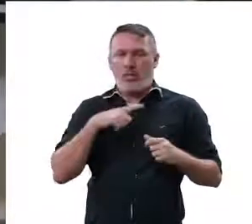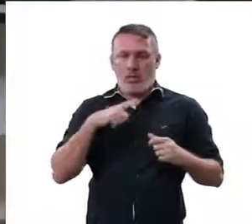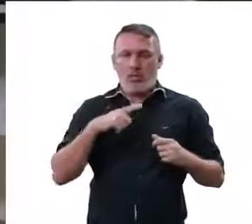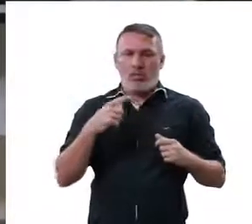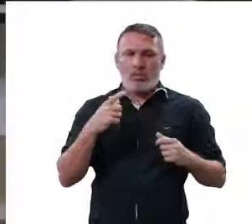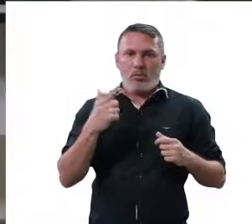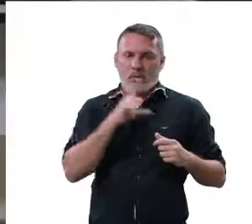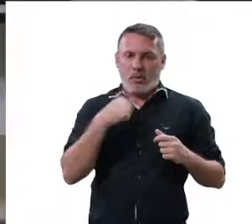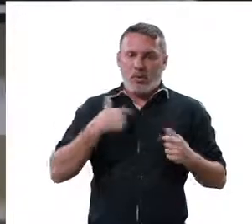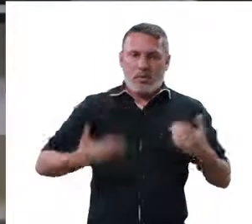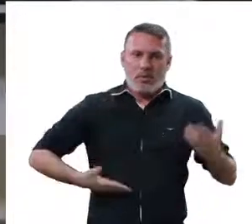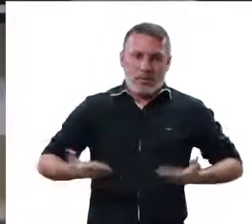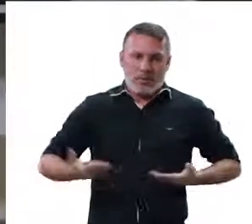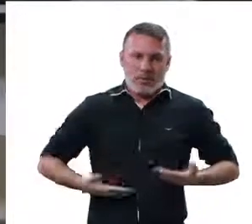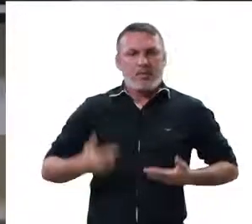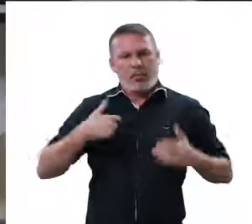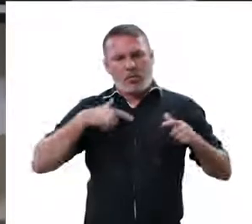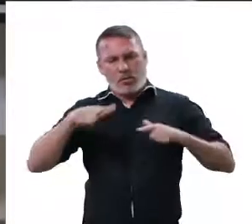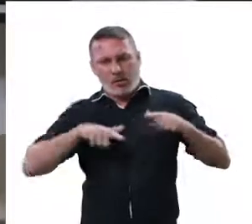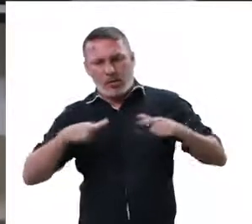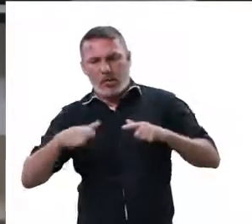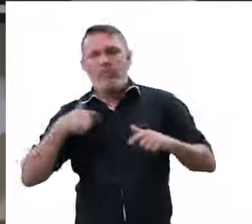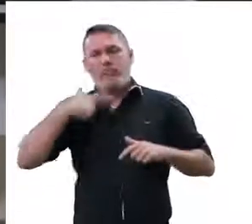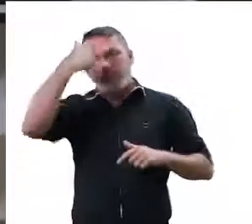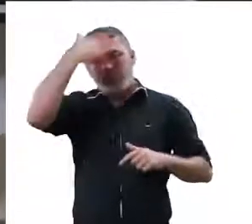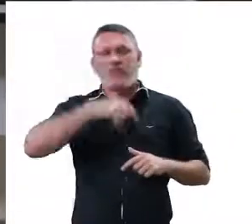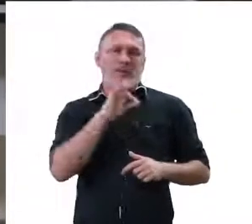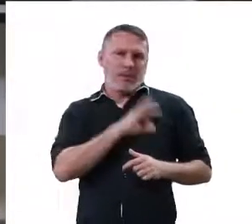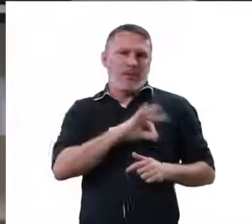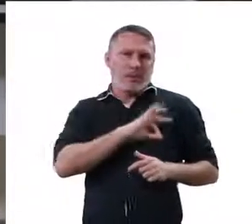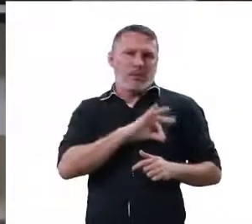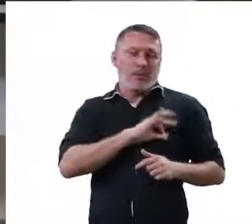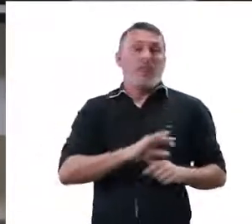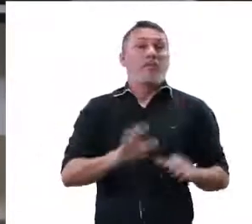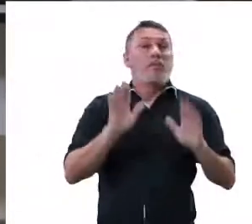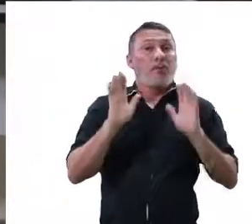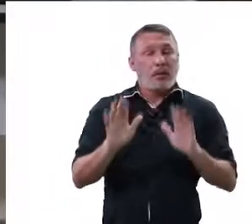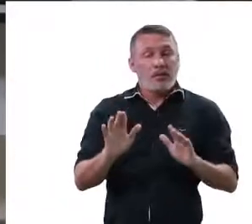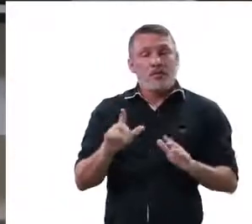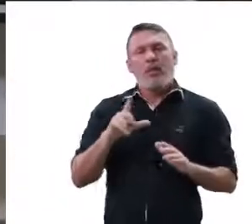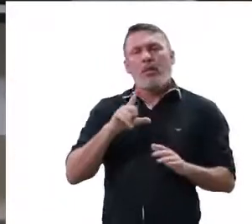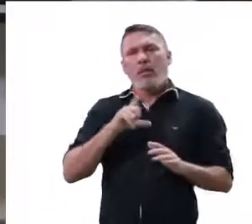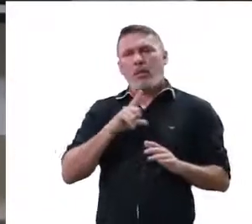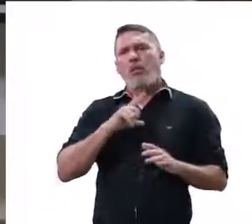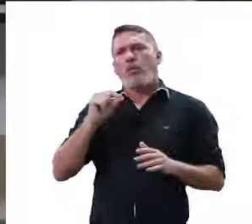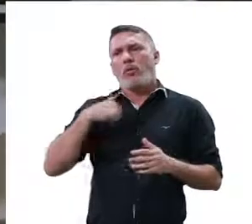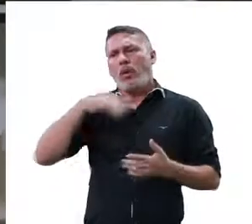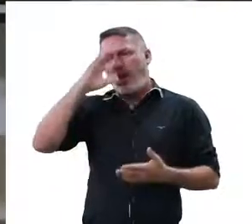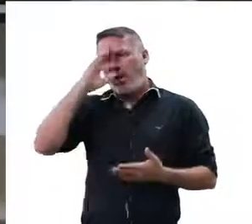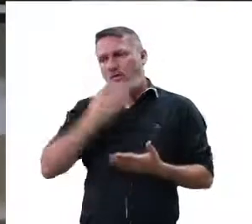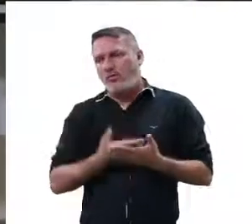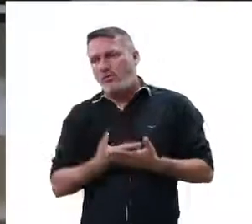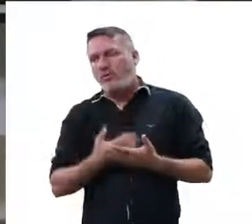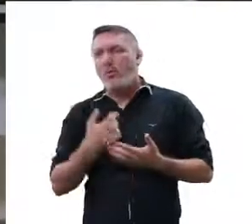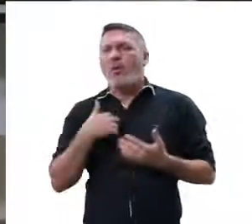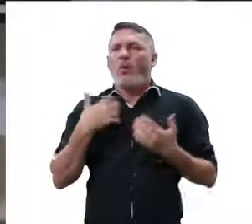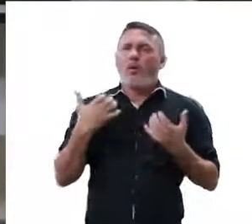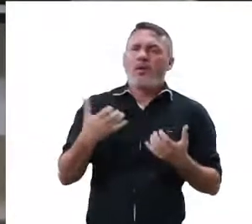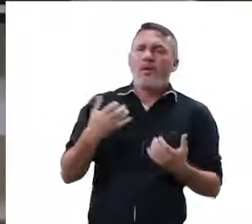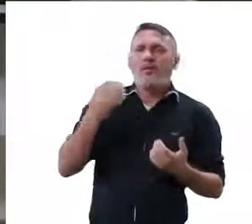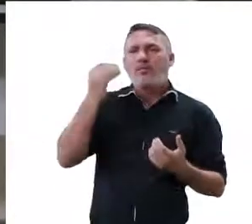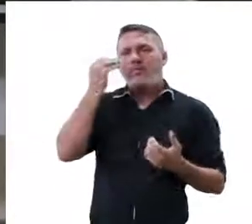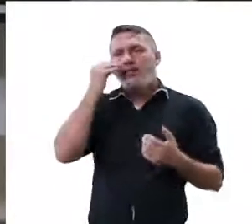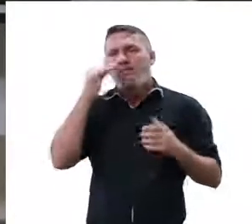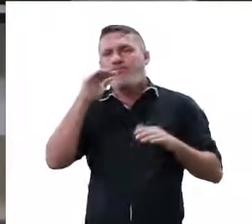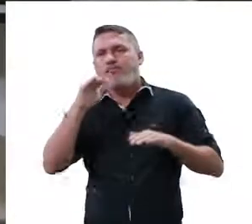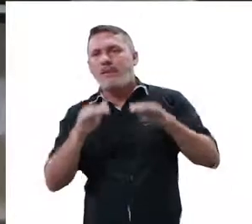eu posso ser empregado, tá? Eu trabalho, eu sou um trabalhador assalariado, mas eu acredito que se